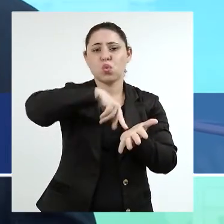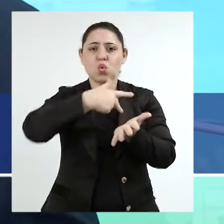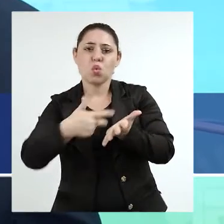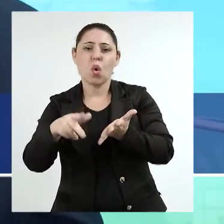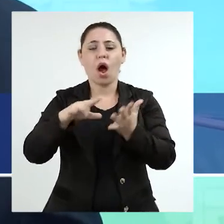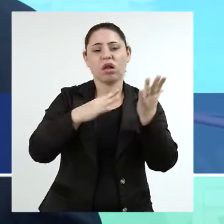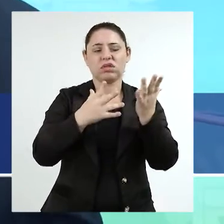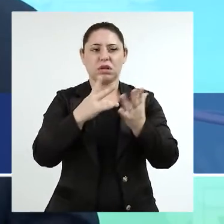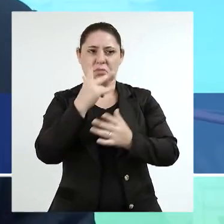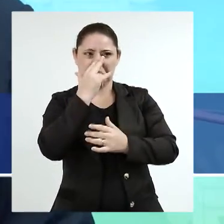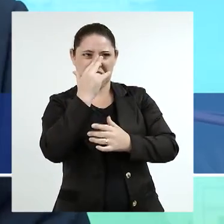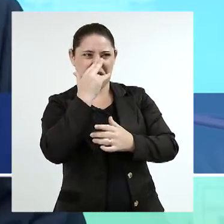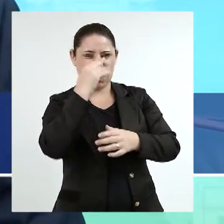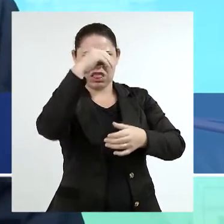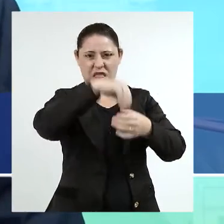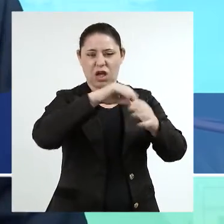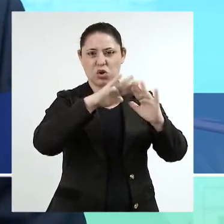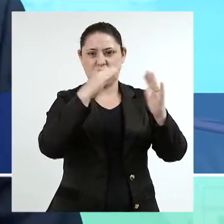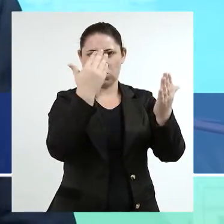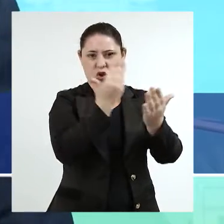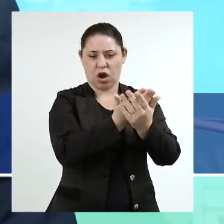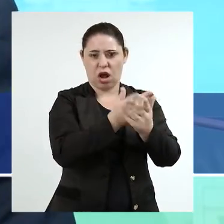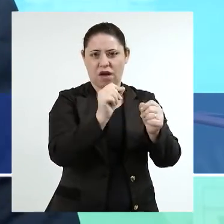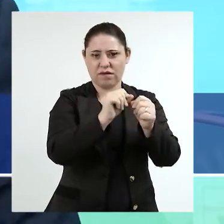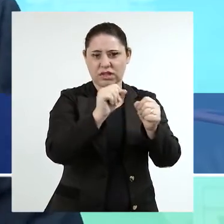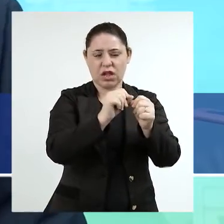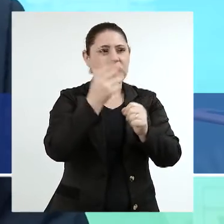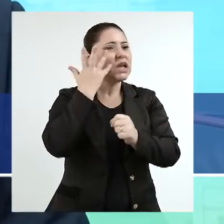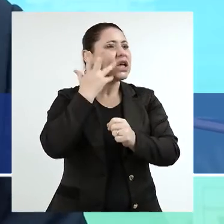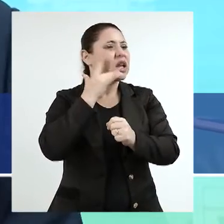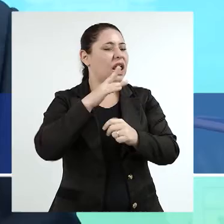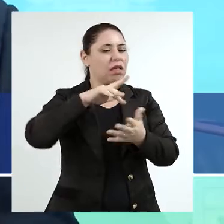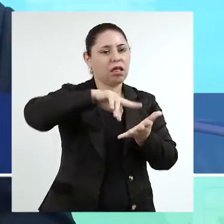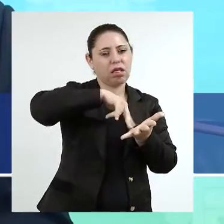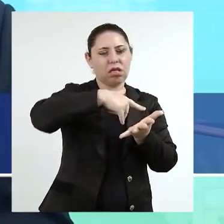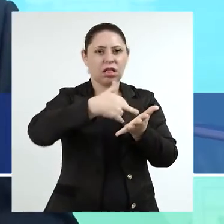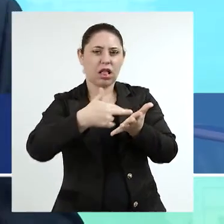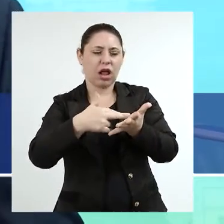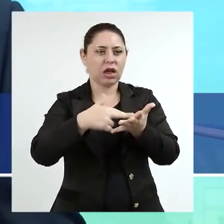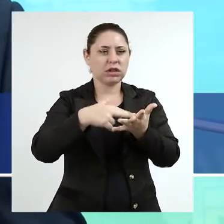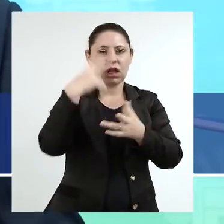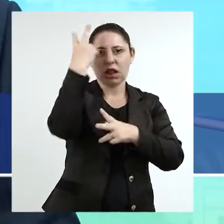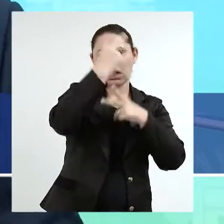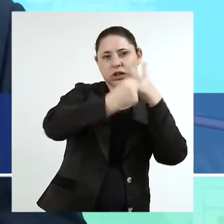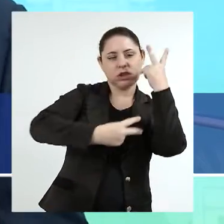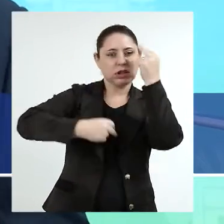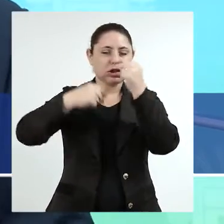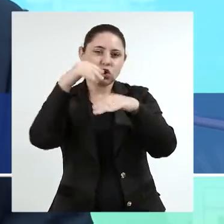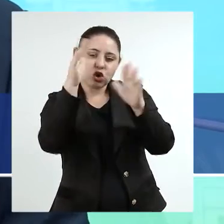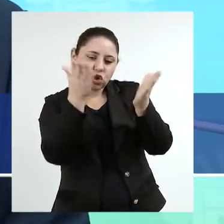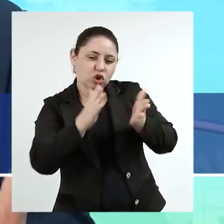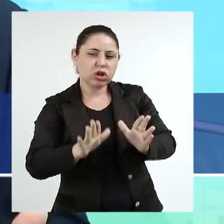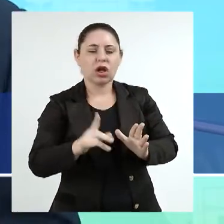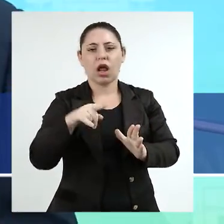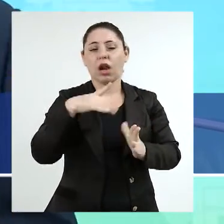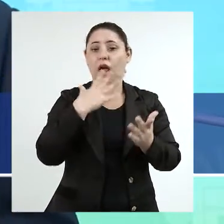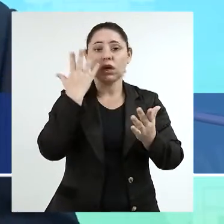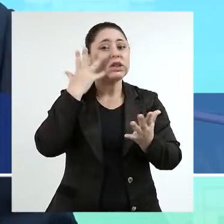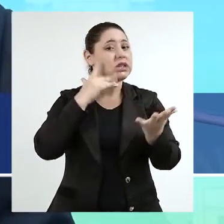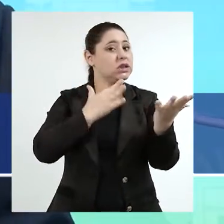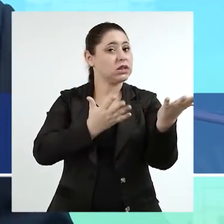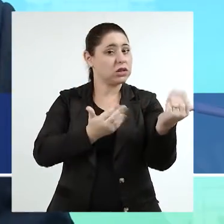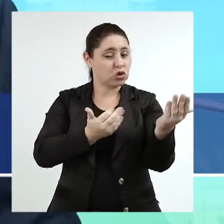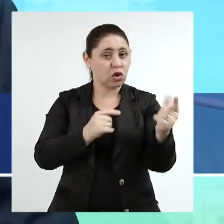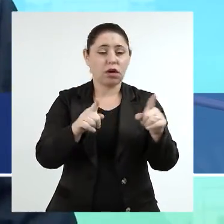a estímulo de danças sensuais nas escolas, e nesse sentido ele apresentou um projeto da preservação